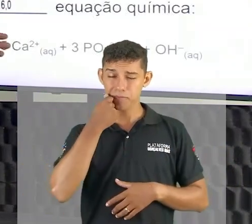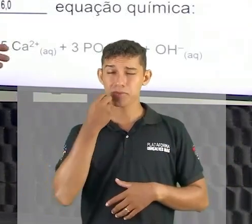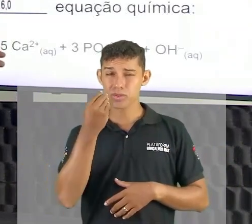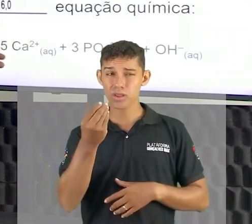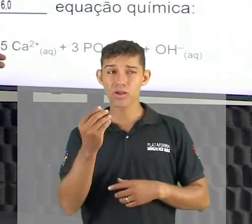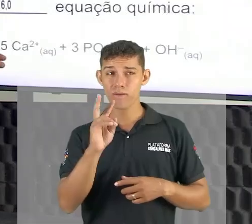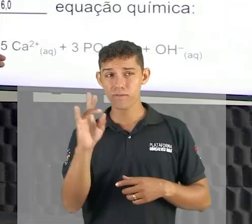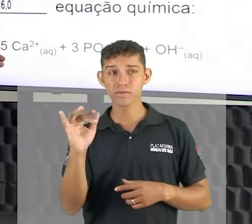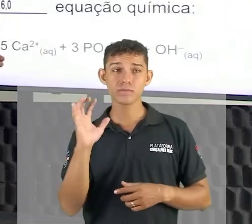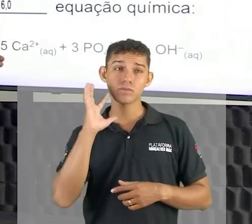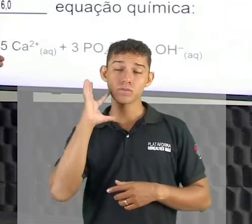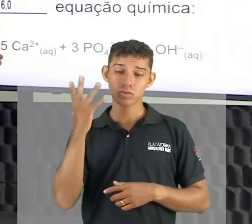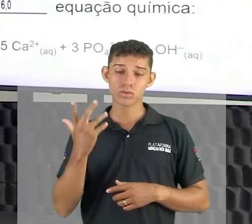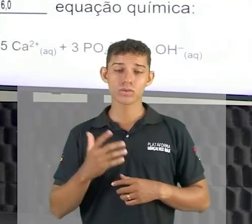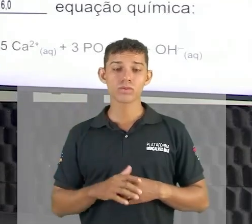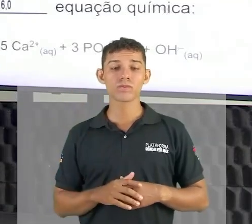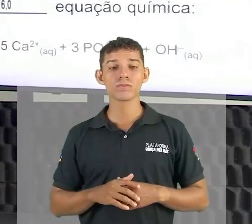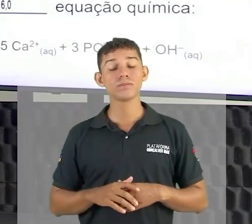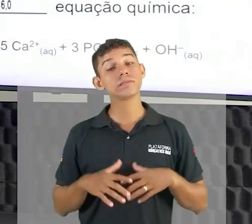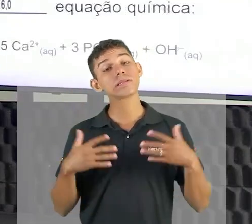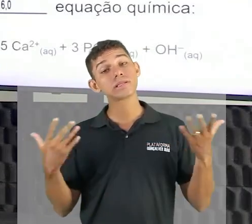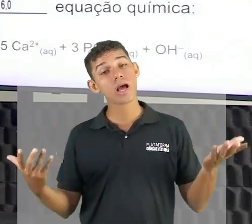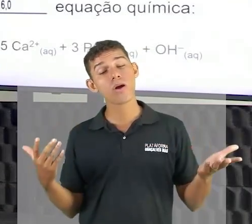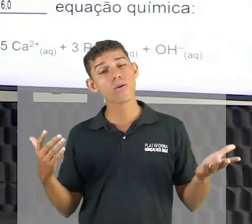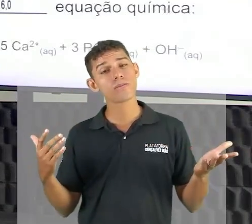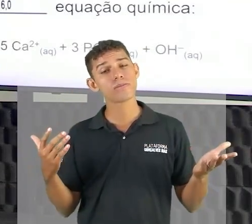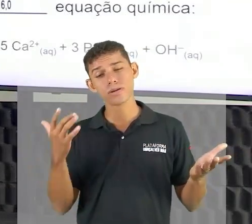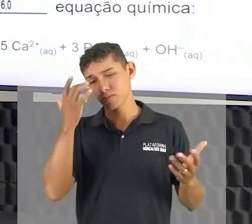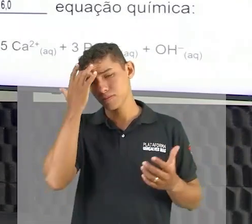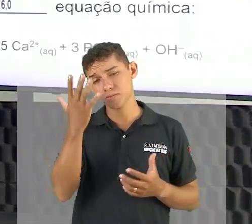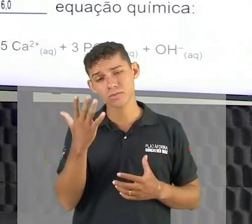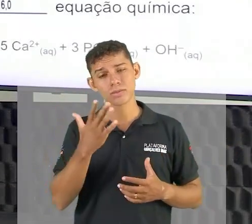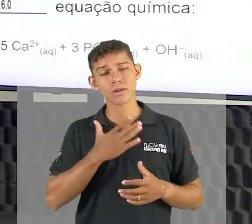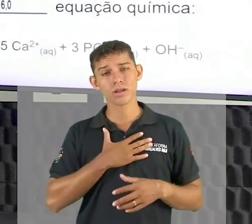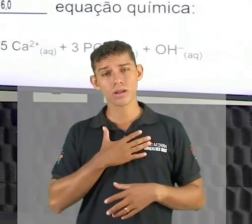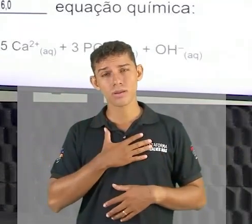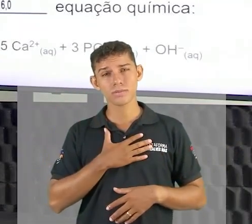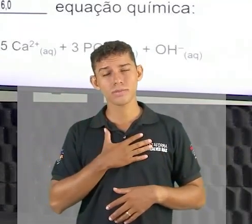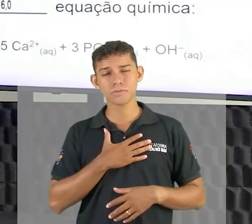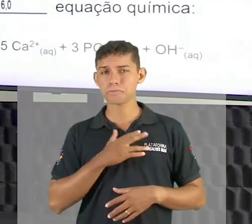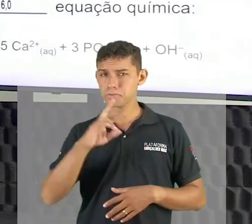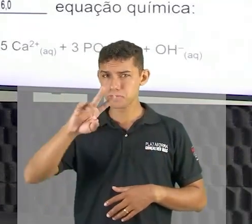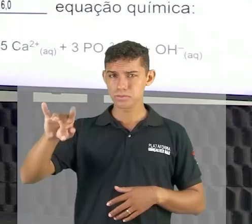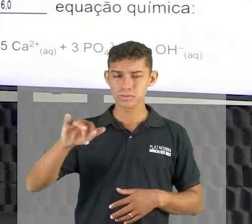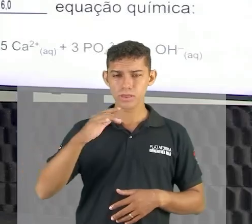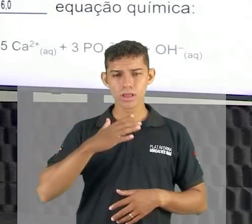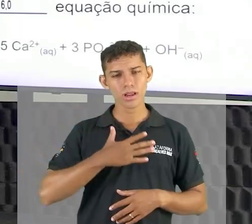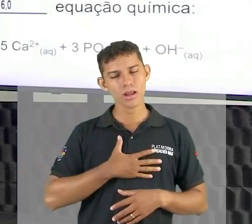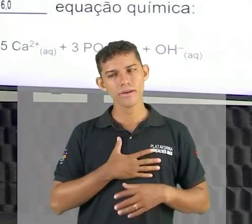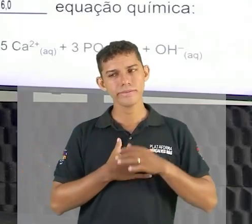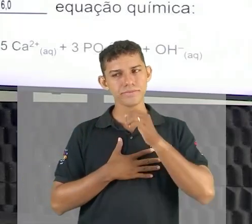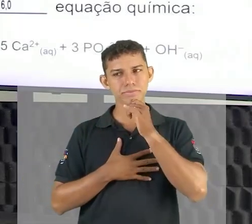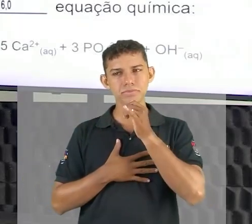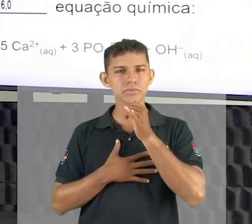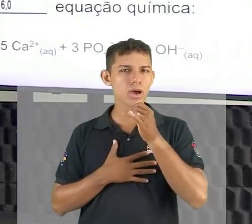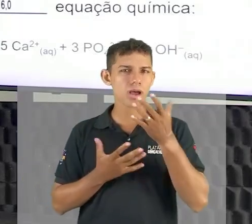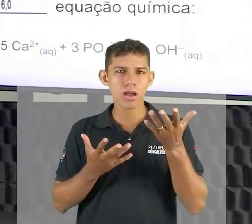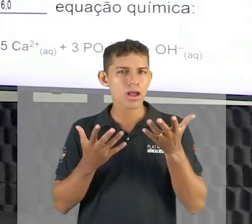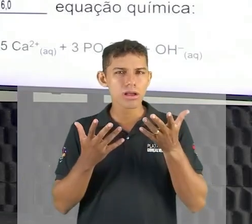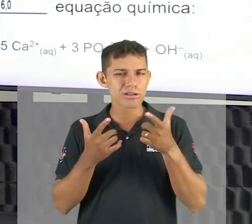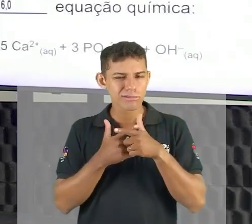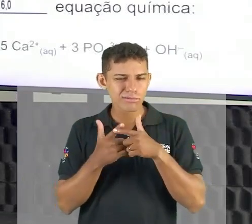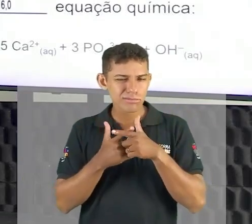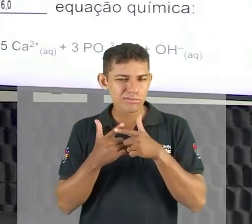com que isso aqui aconteça, então o mais tranquilo para mim, o que iria, por exemplo, atrapalhar